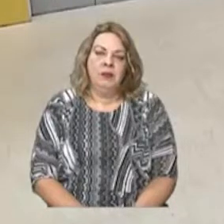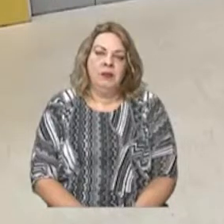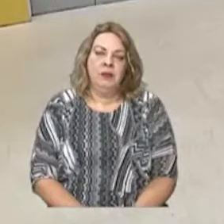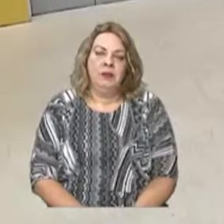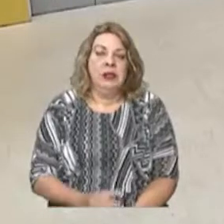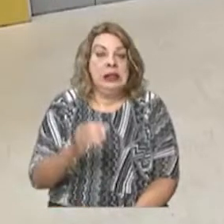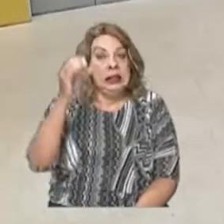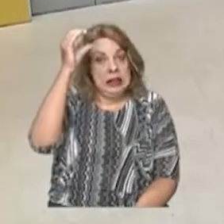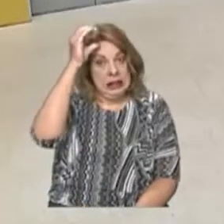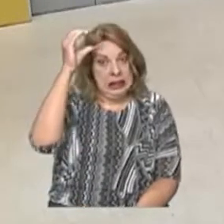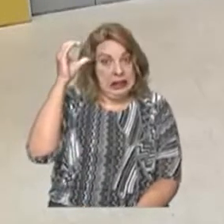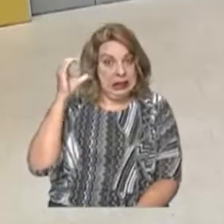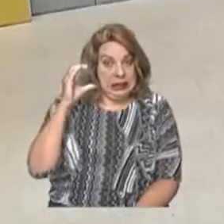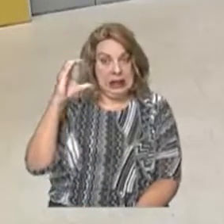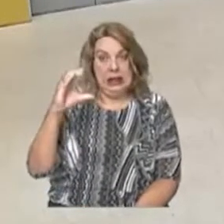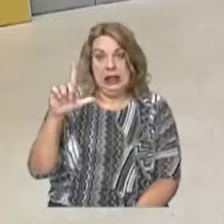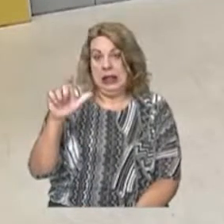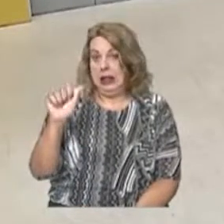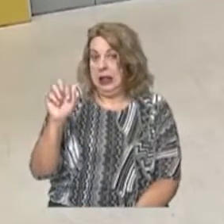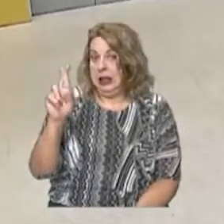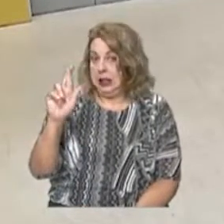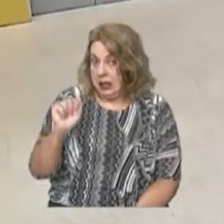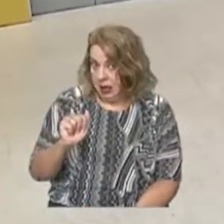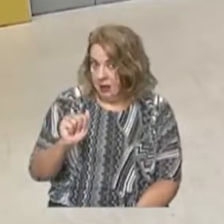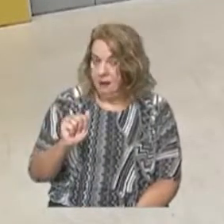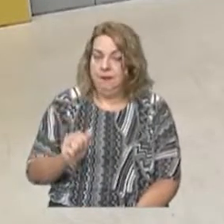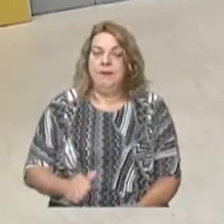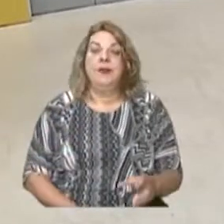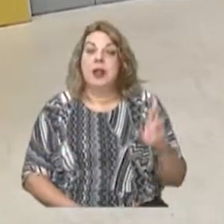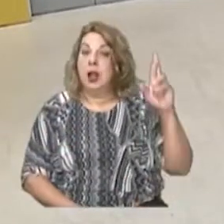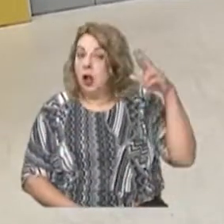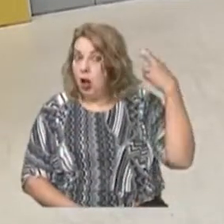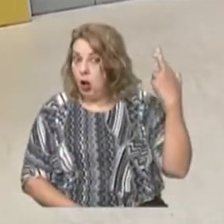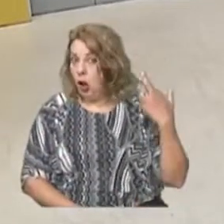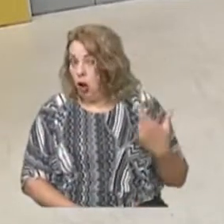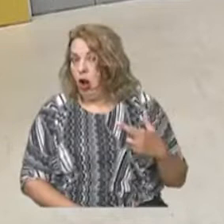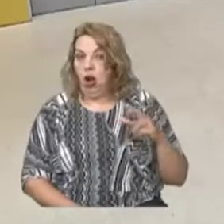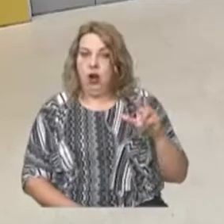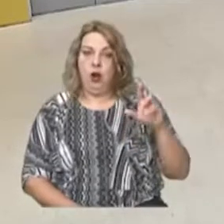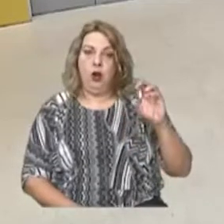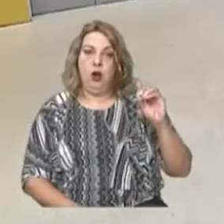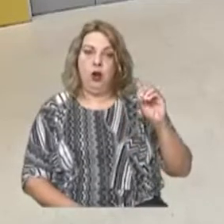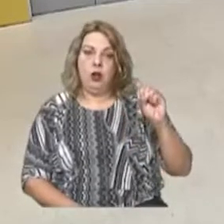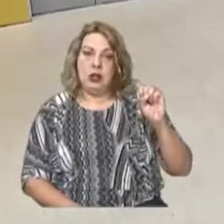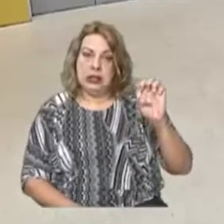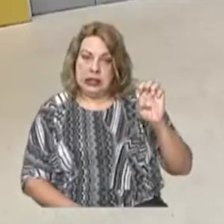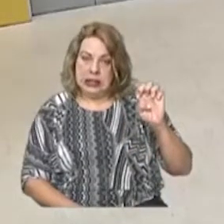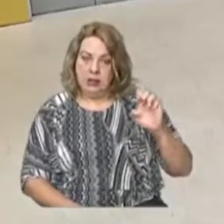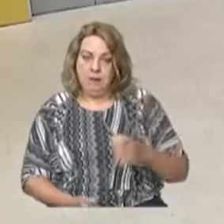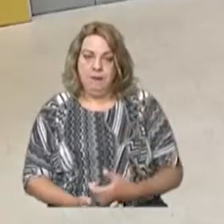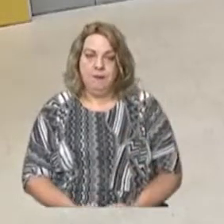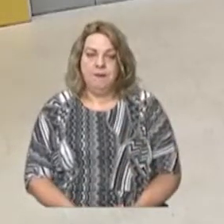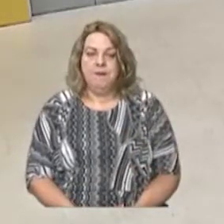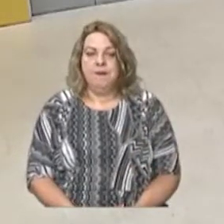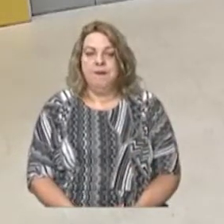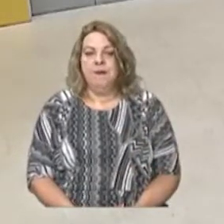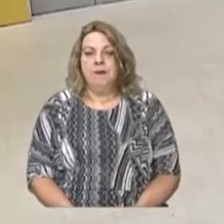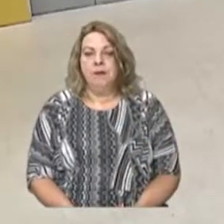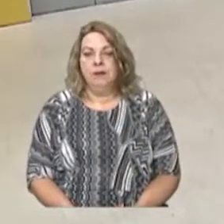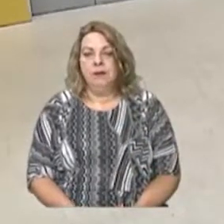e a Clara, nossa Clarinha. Pode chamar a primeira bola. Valendo R$5.000, Clarinha.